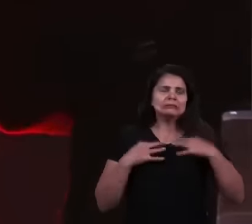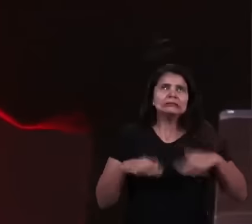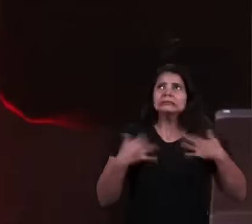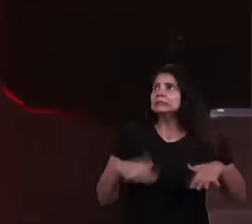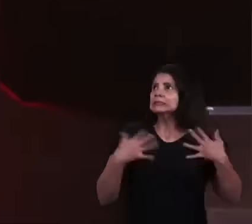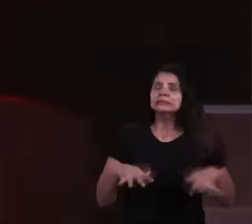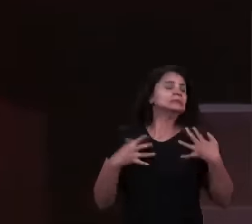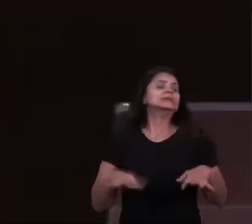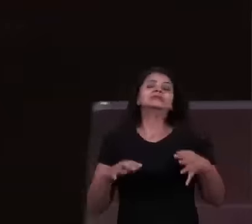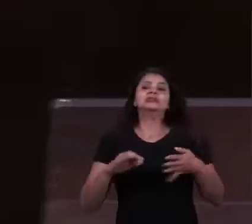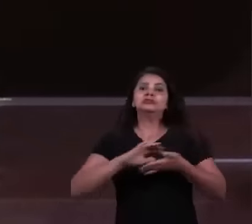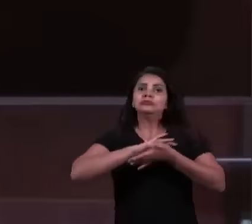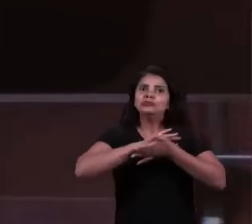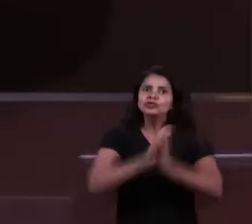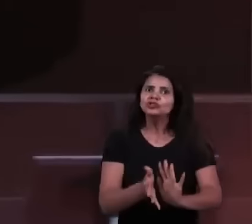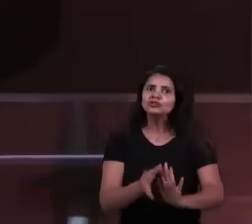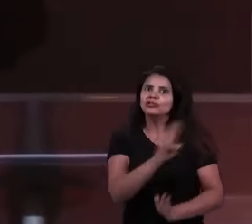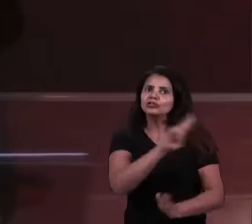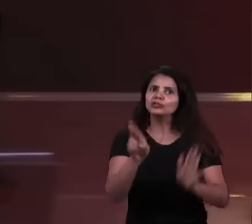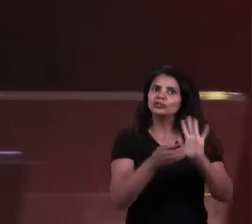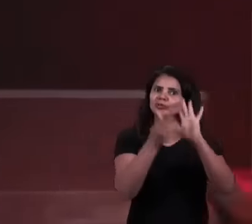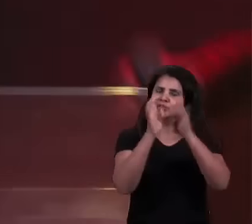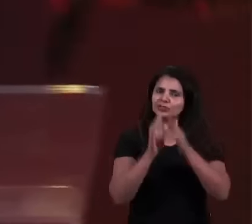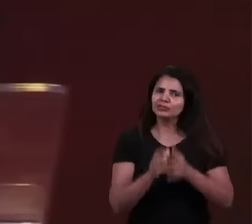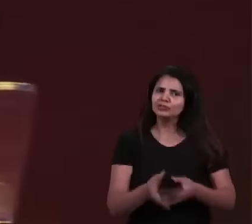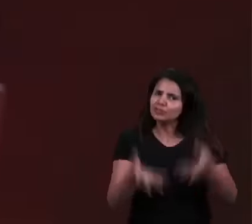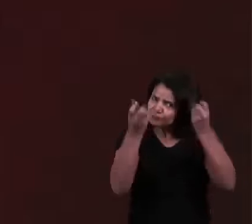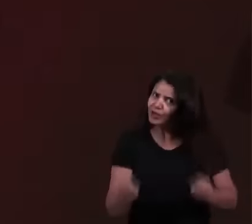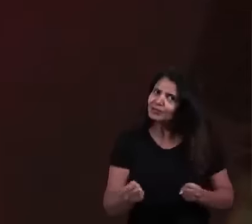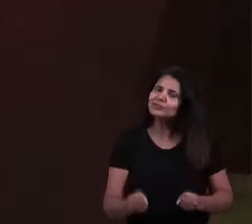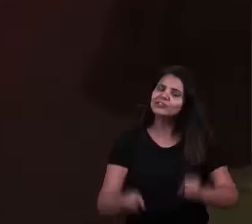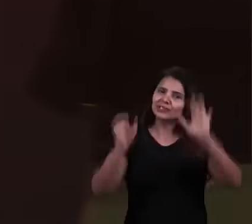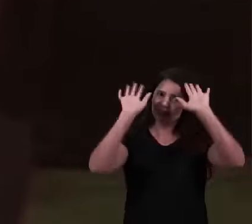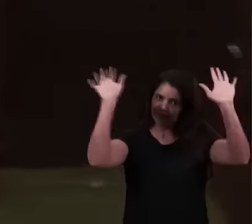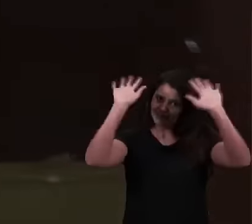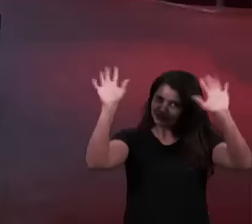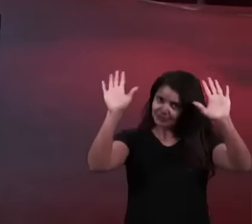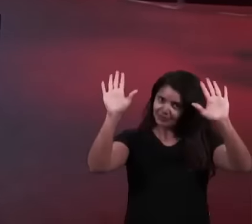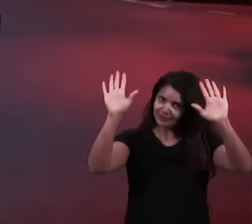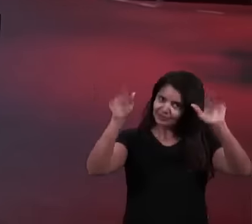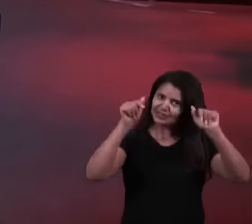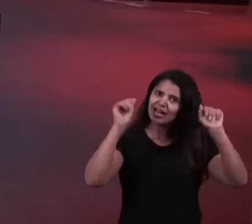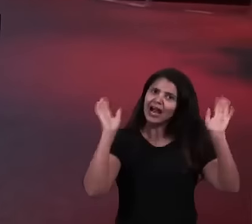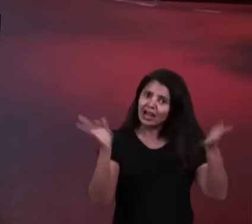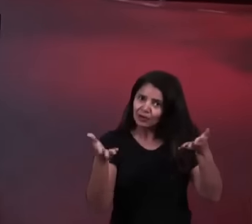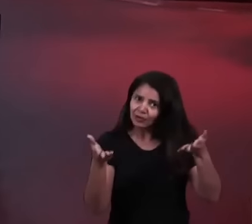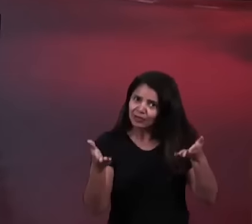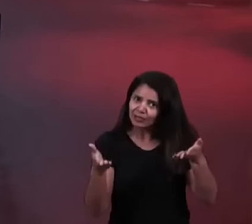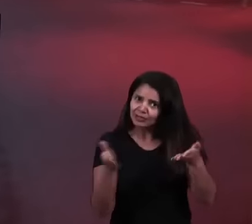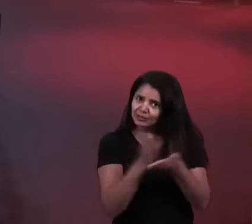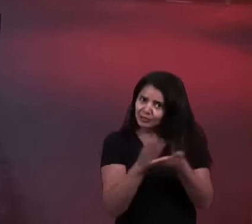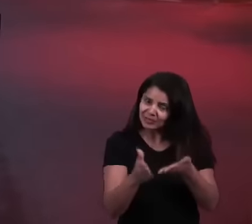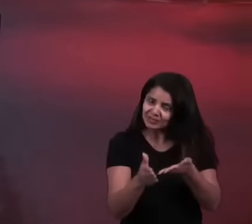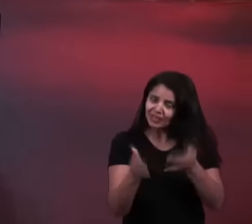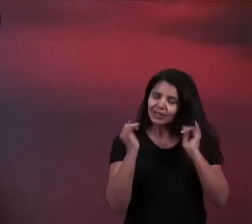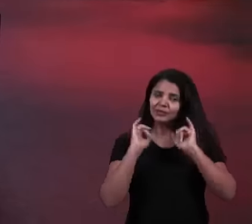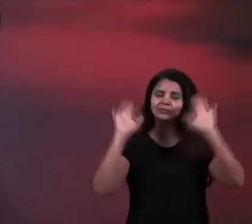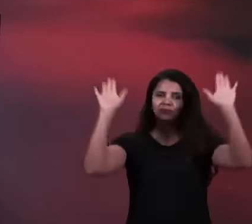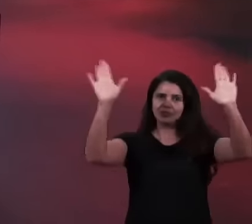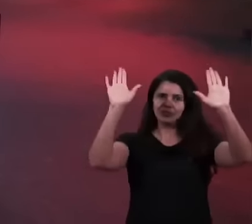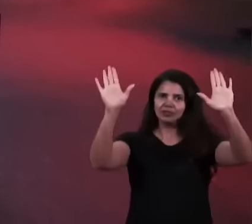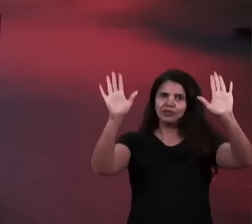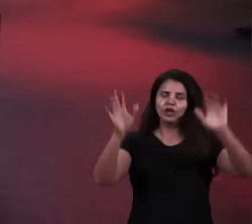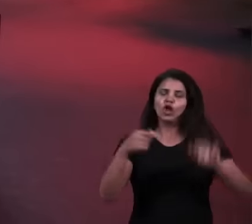sua mão comigo. Eu sinto que você tem fé comigo para fazer isso essa noite. Pai, hoje nós